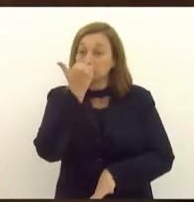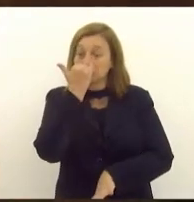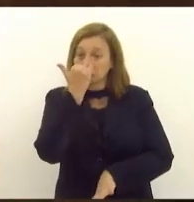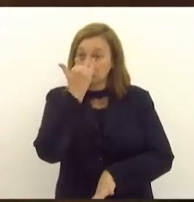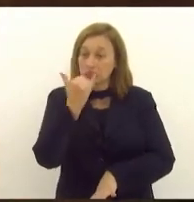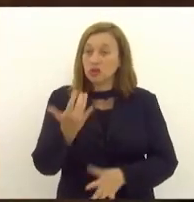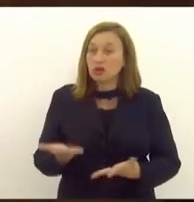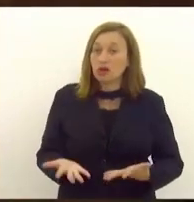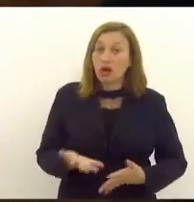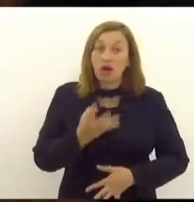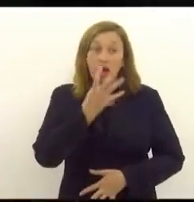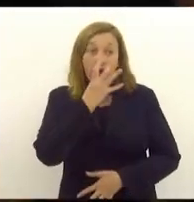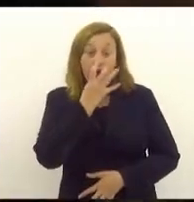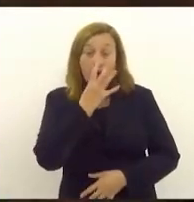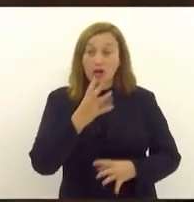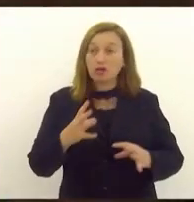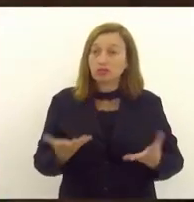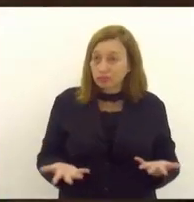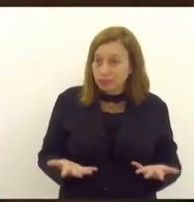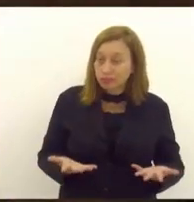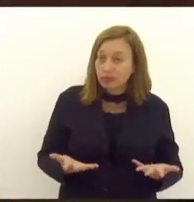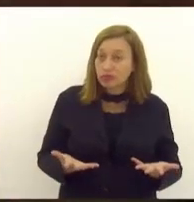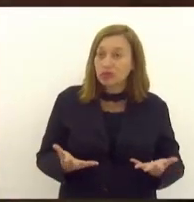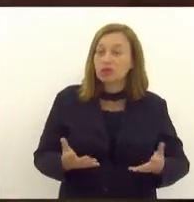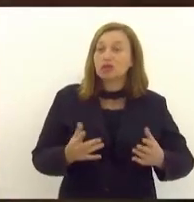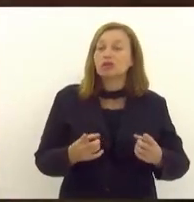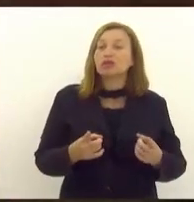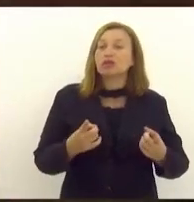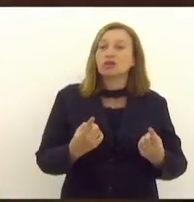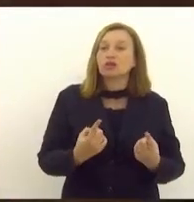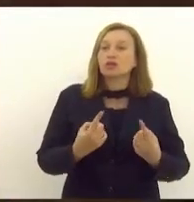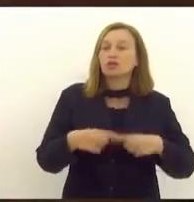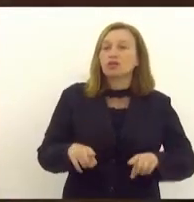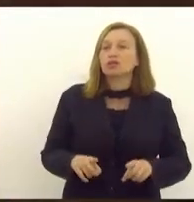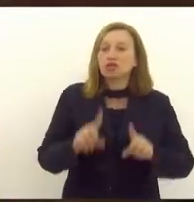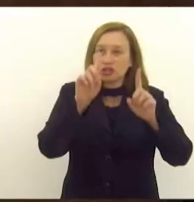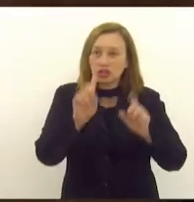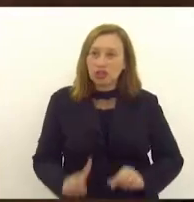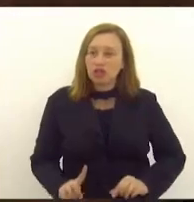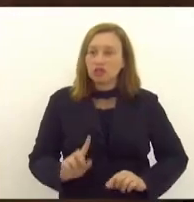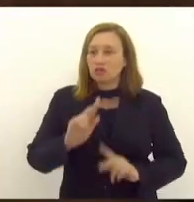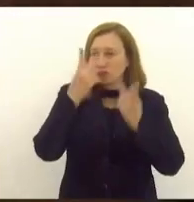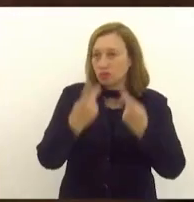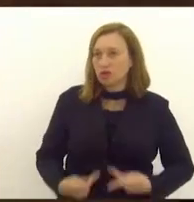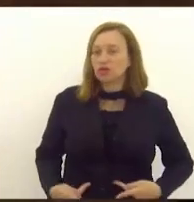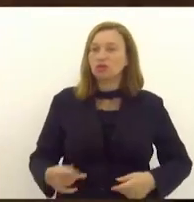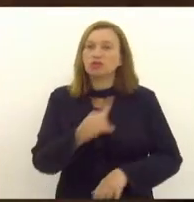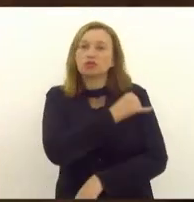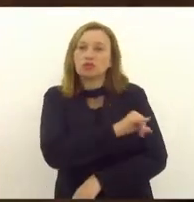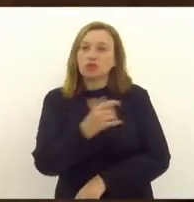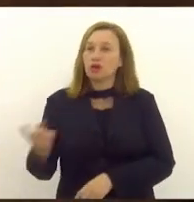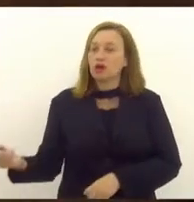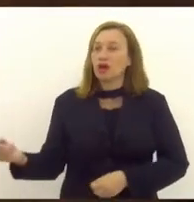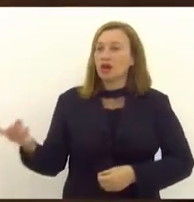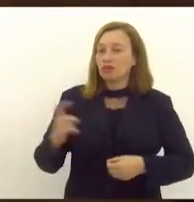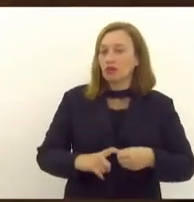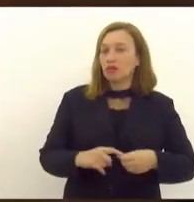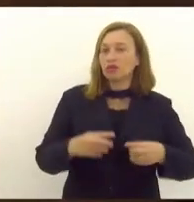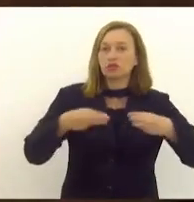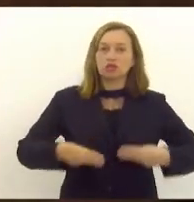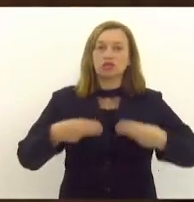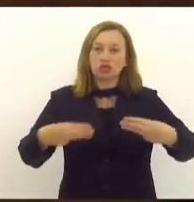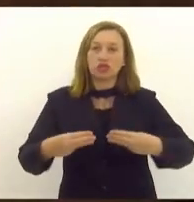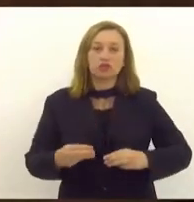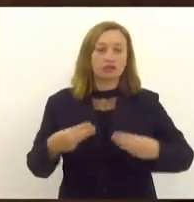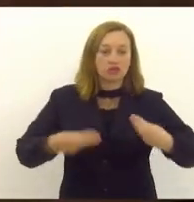escandalizou com a situação da violação direitos humanos no Rio e fez essa proposta da vinda dos Ministérios então veio